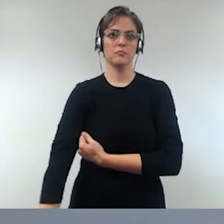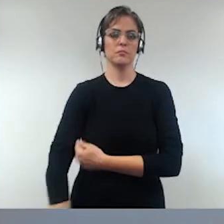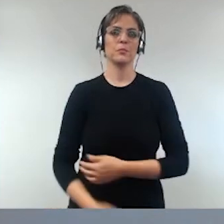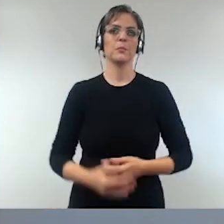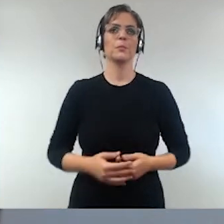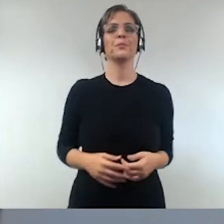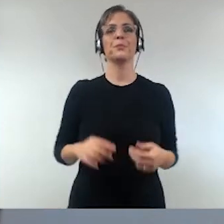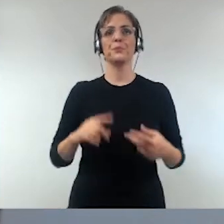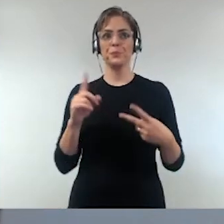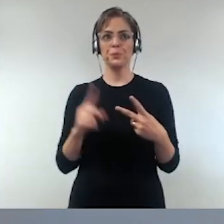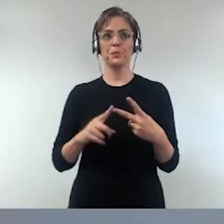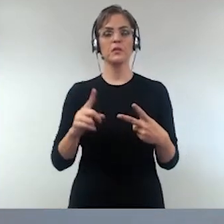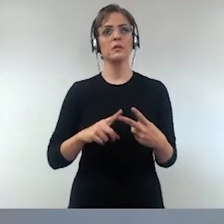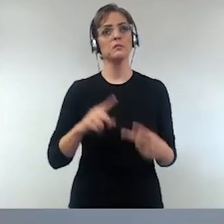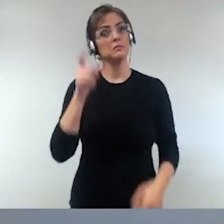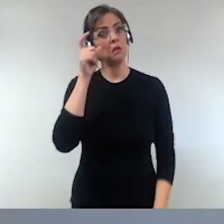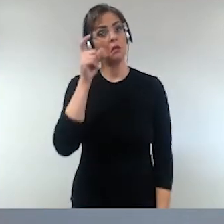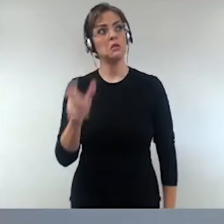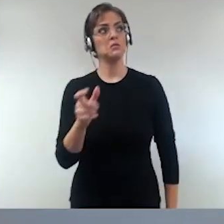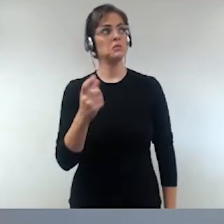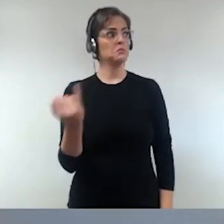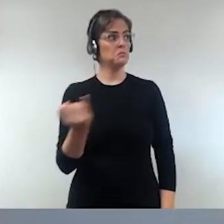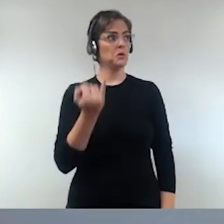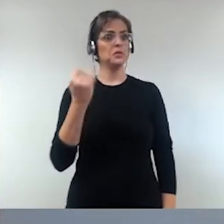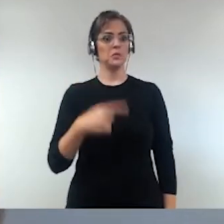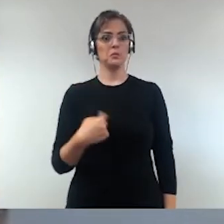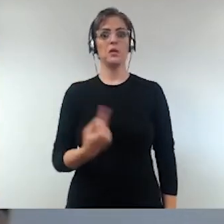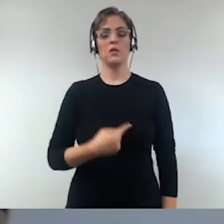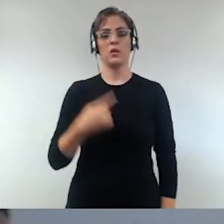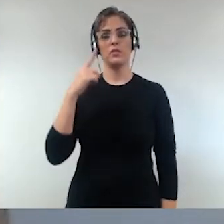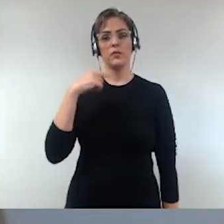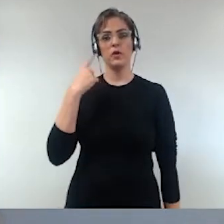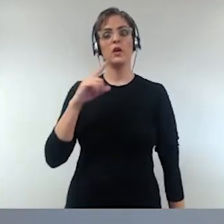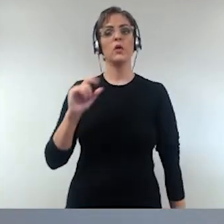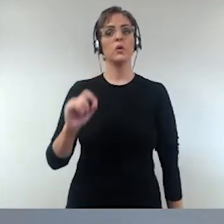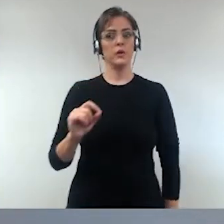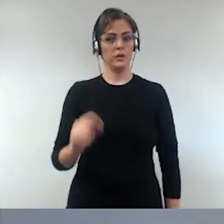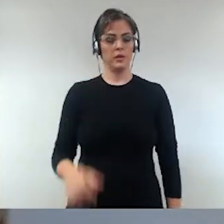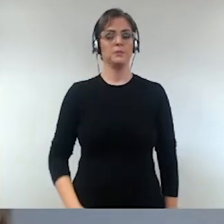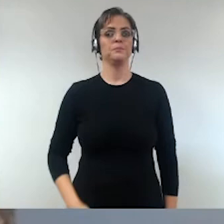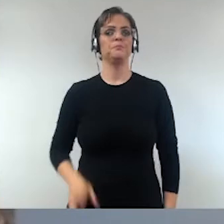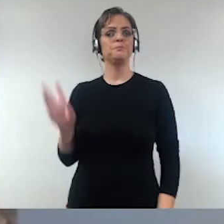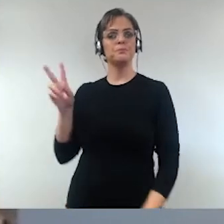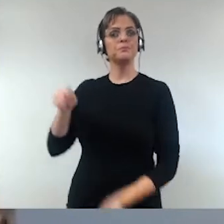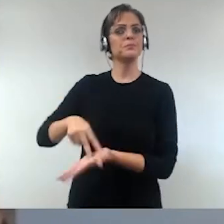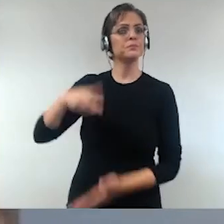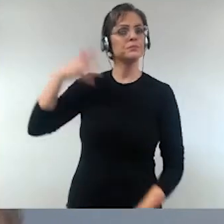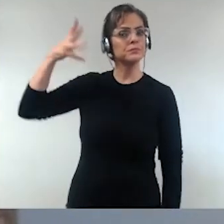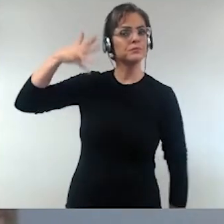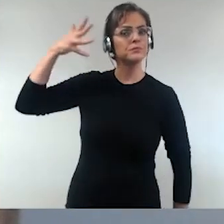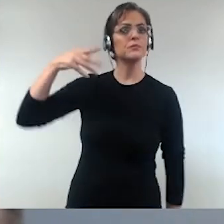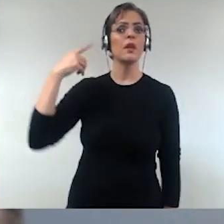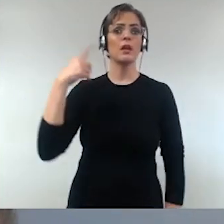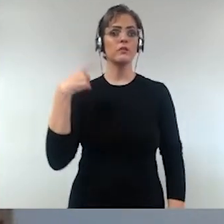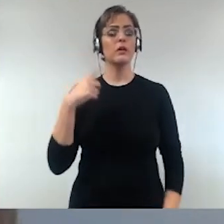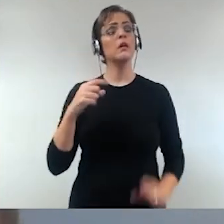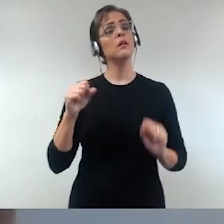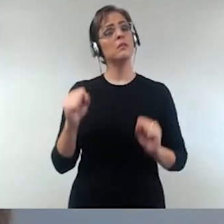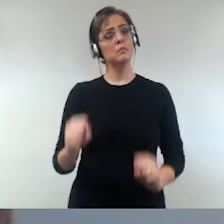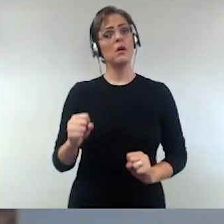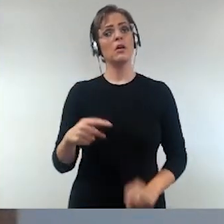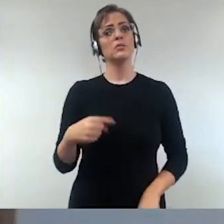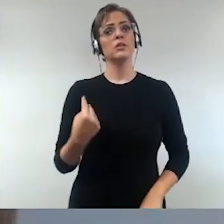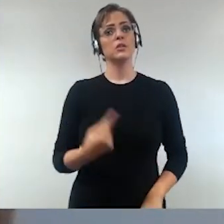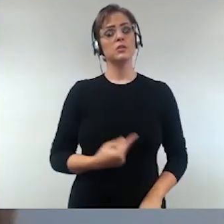bem importante, inclusive para nós advogados, é que durante a sustentação oral, por exemplo, a gente tem a possibilidade de analisar